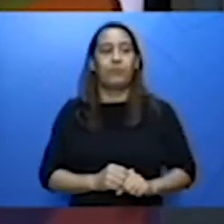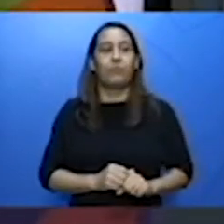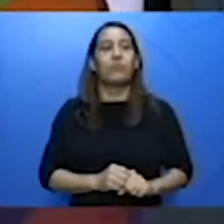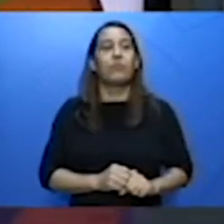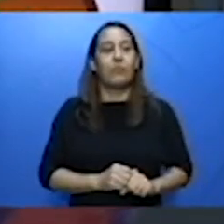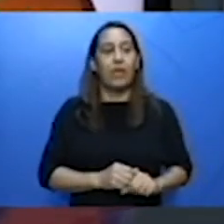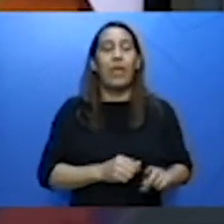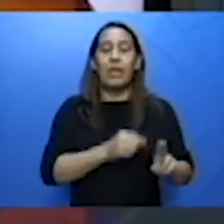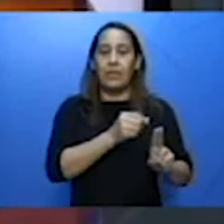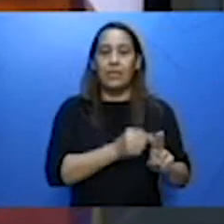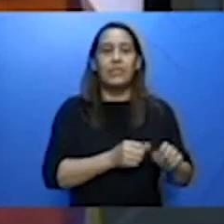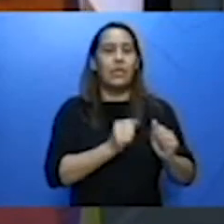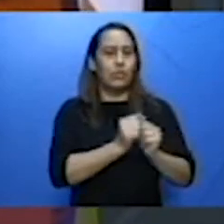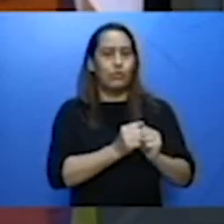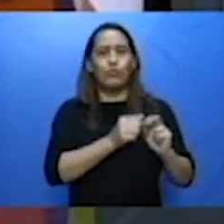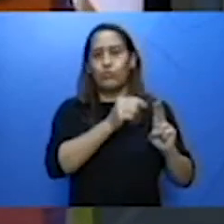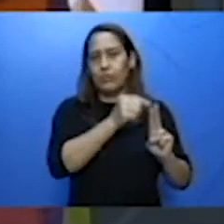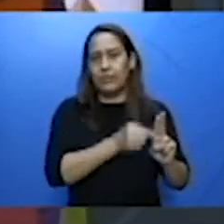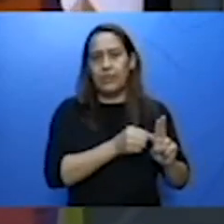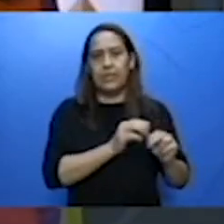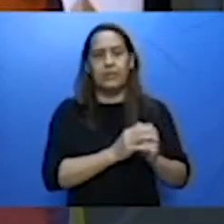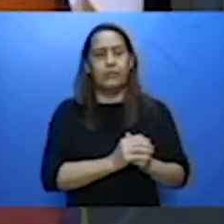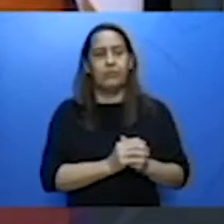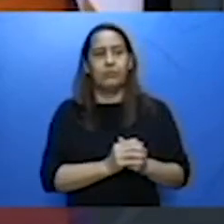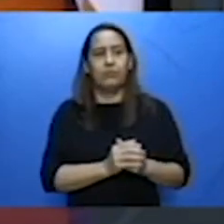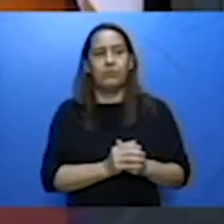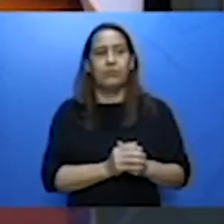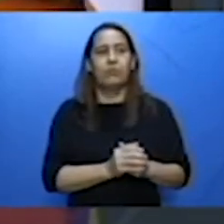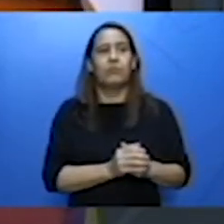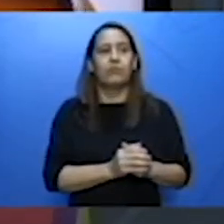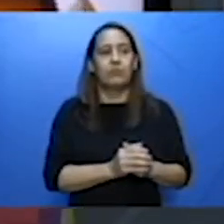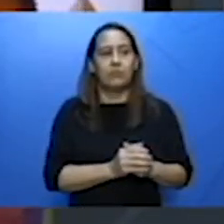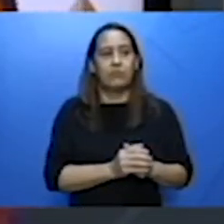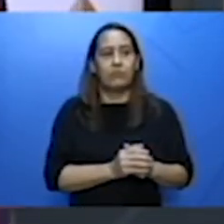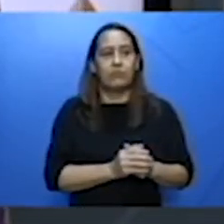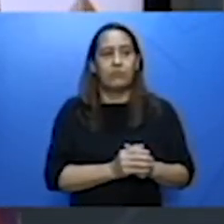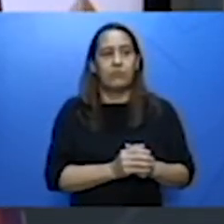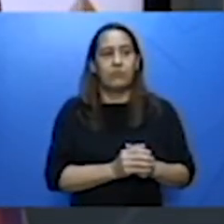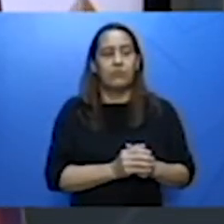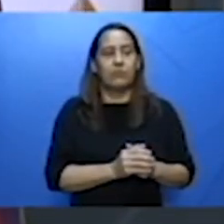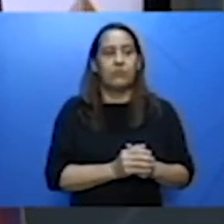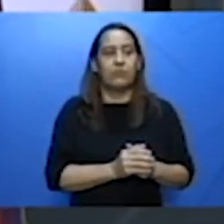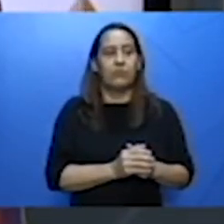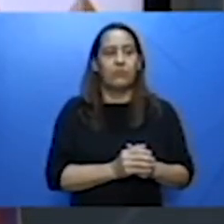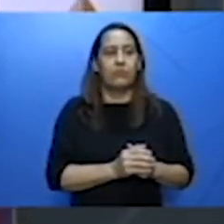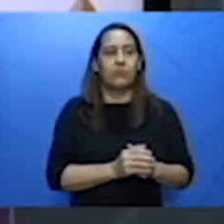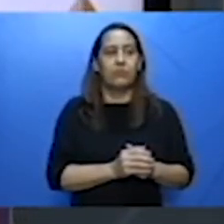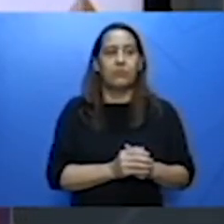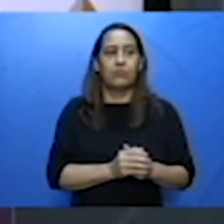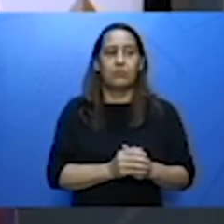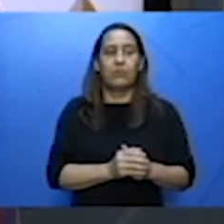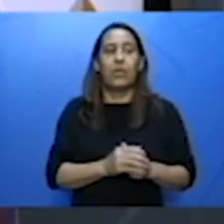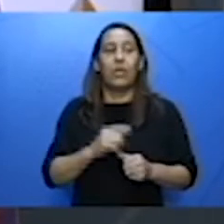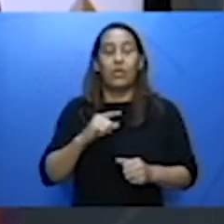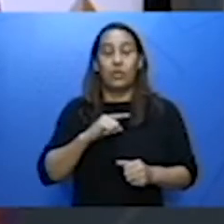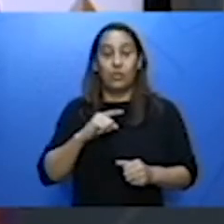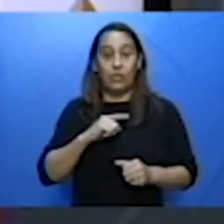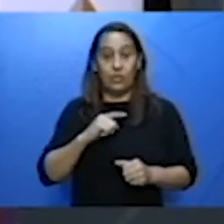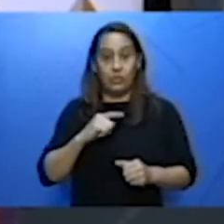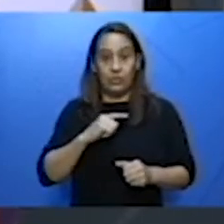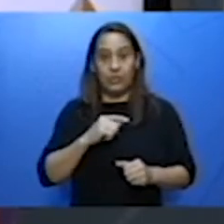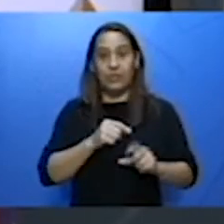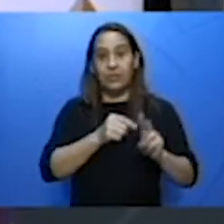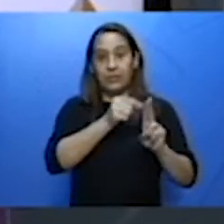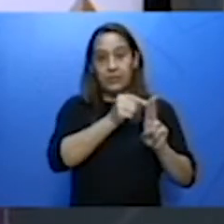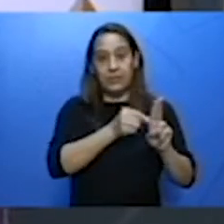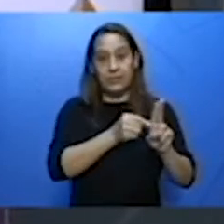com dezenas. Então, ele vai lá para a casinha que é dele. Vem aqui. Então, eu já tinha essas